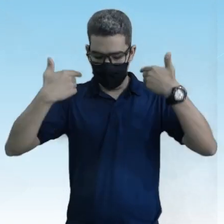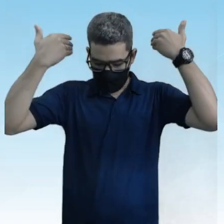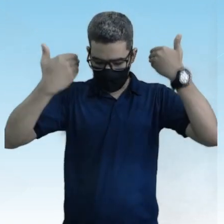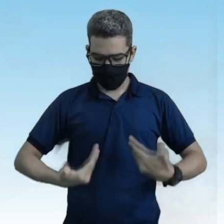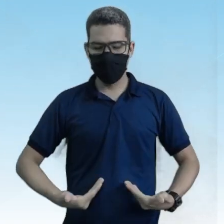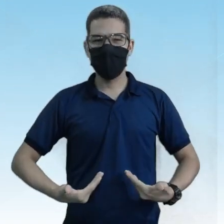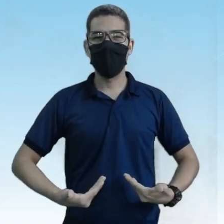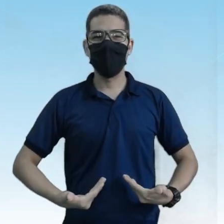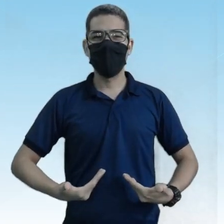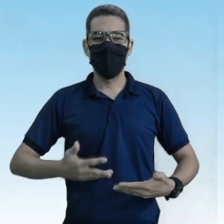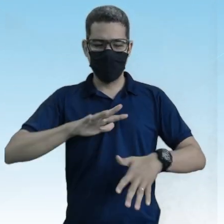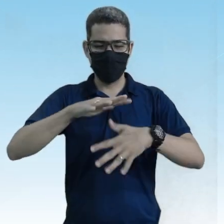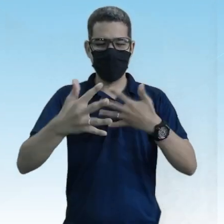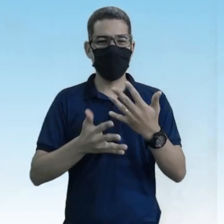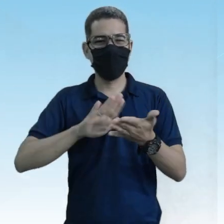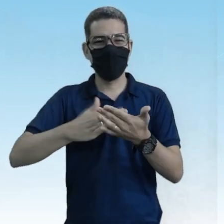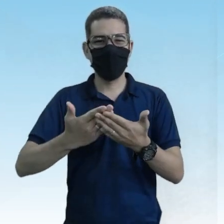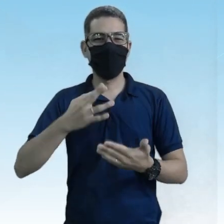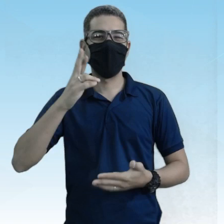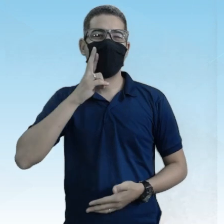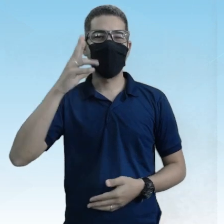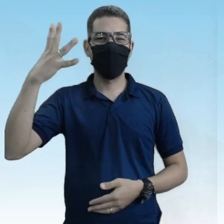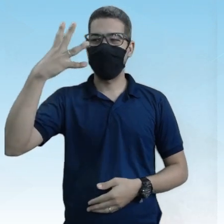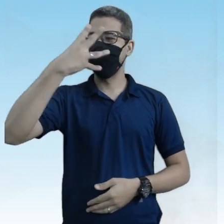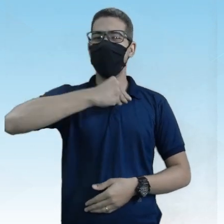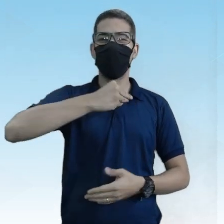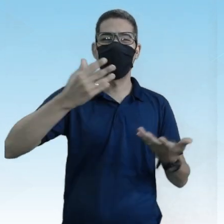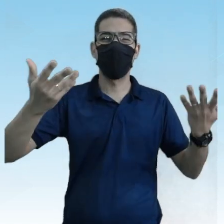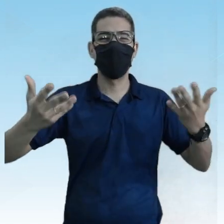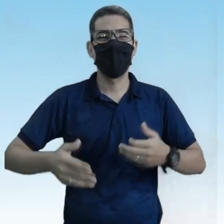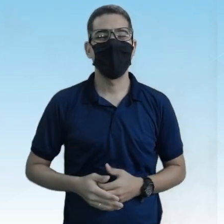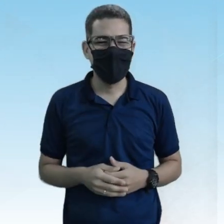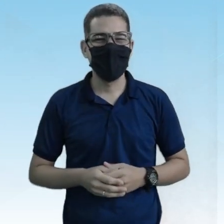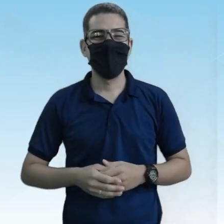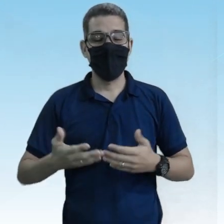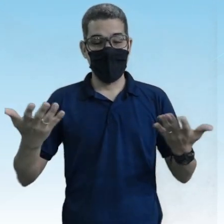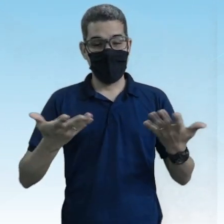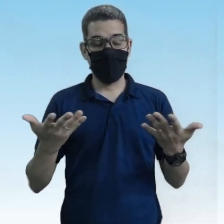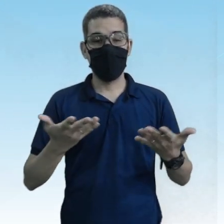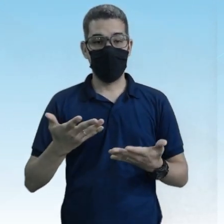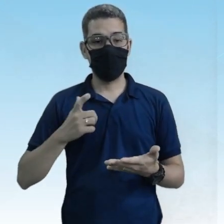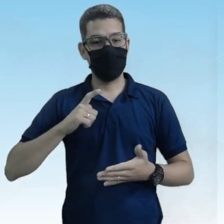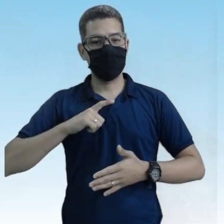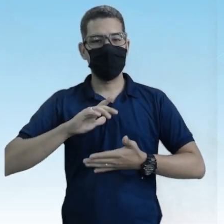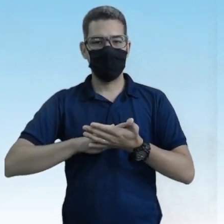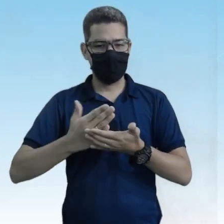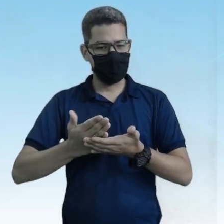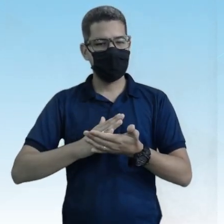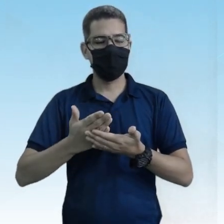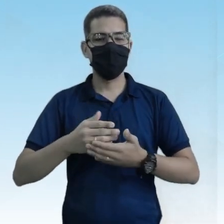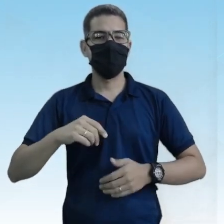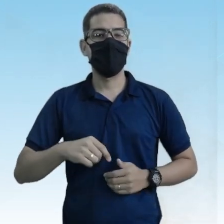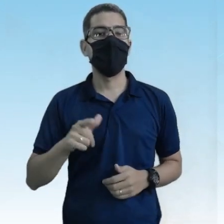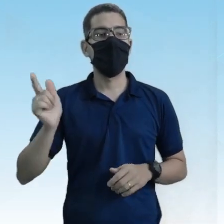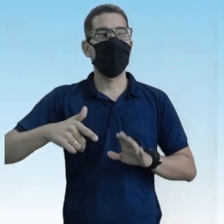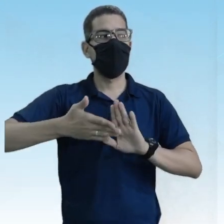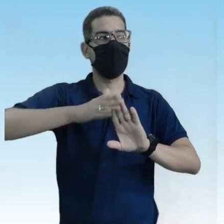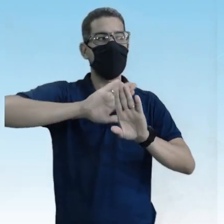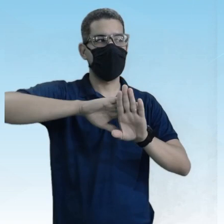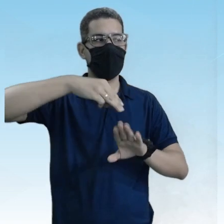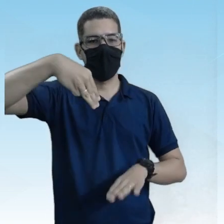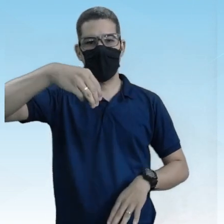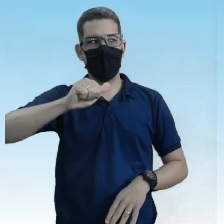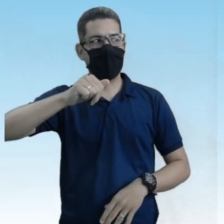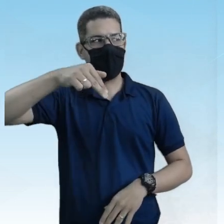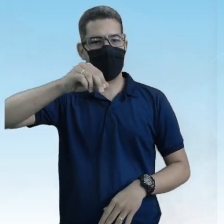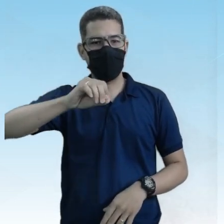o bonitão, Robson. Está conosco aqui fazendo a transcrição ao vivo para você. E é claro, ele, Manuel, nosso